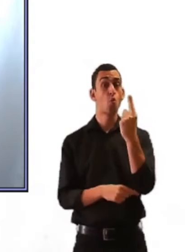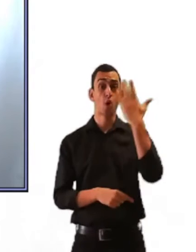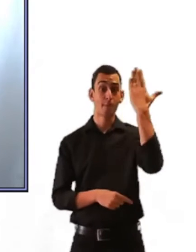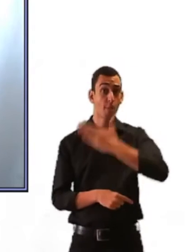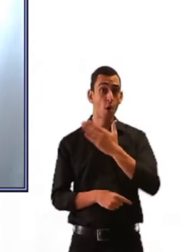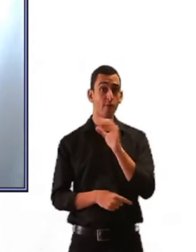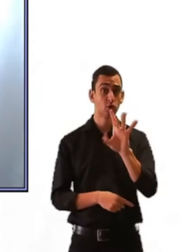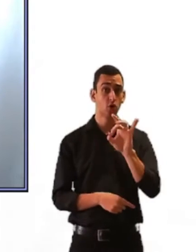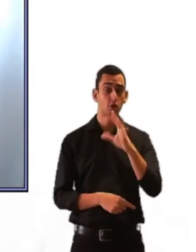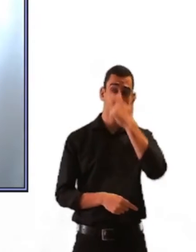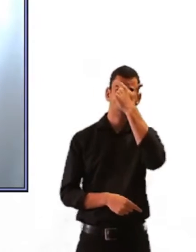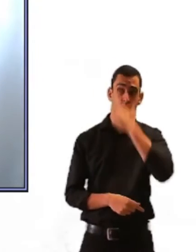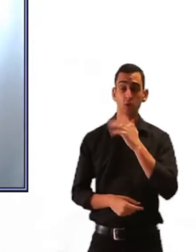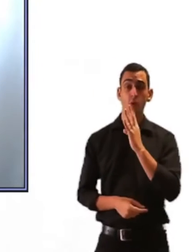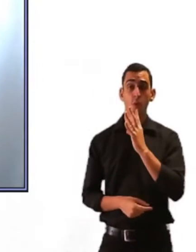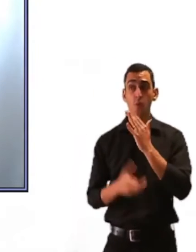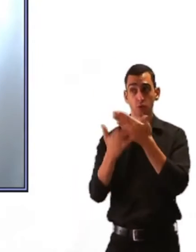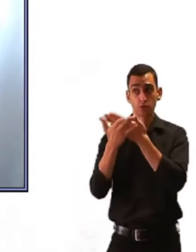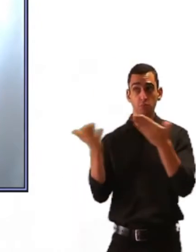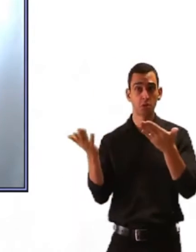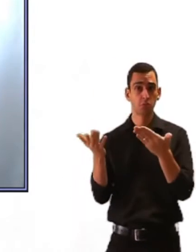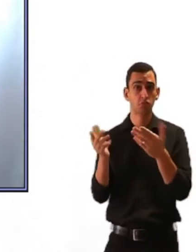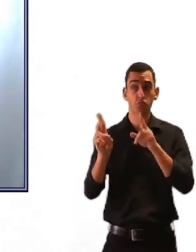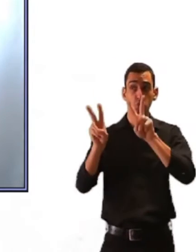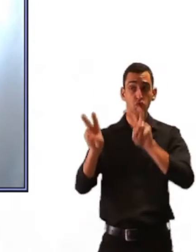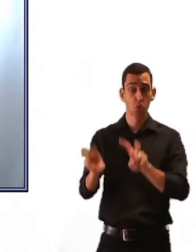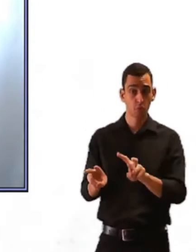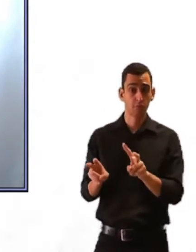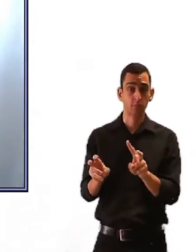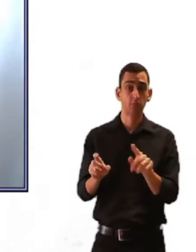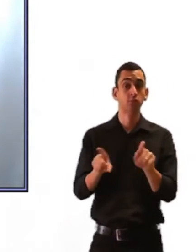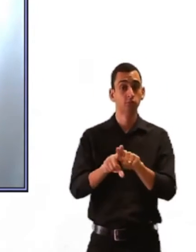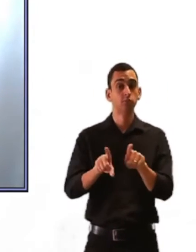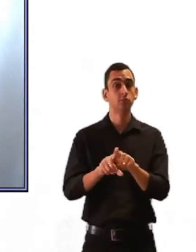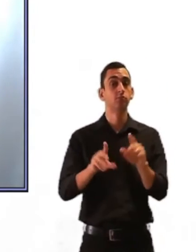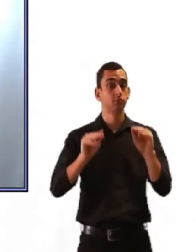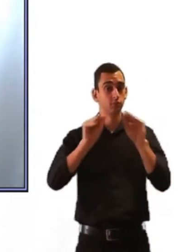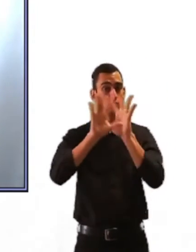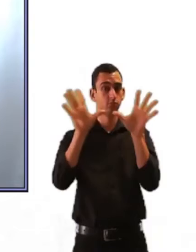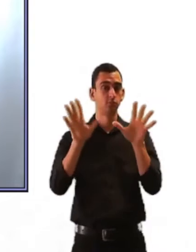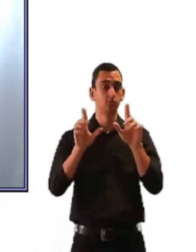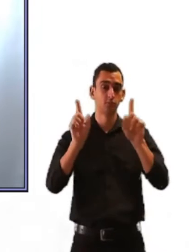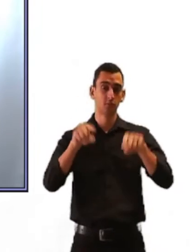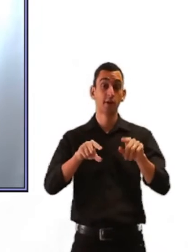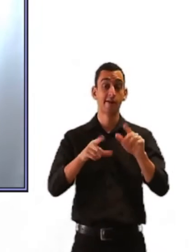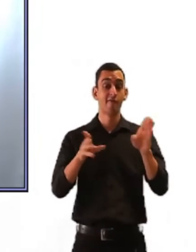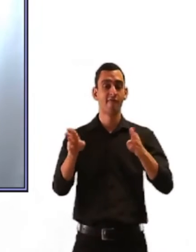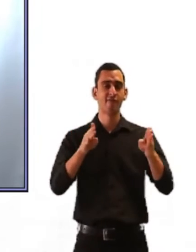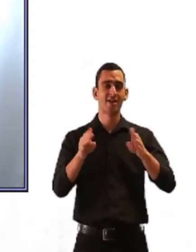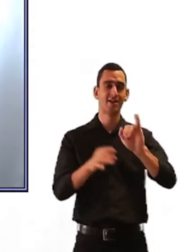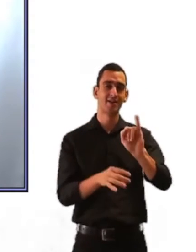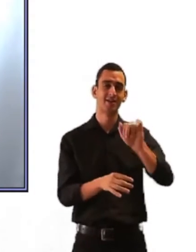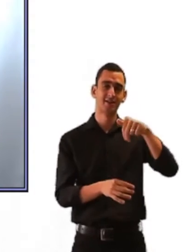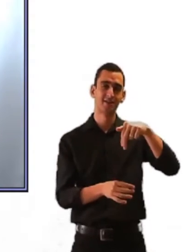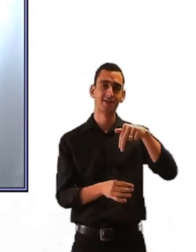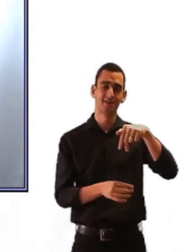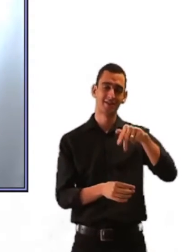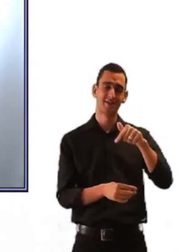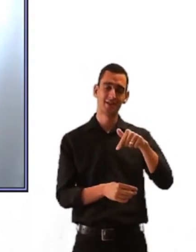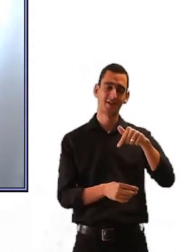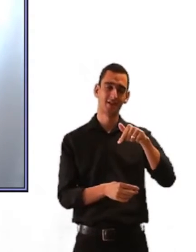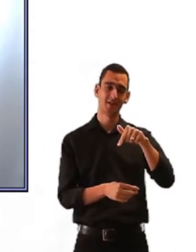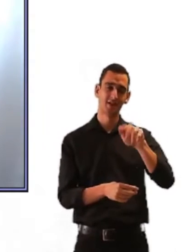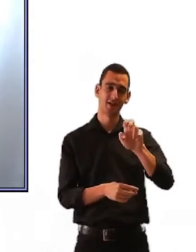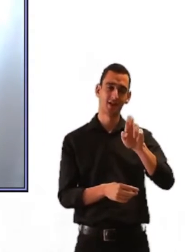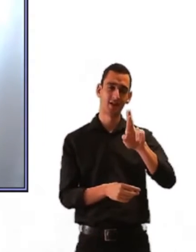né? E aí ele fala que, e deixando claro aqui, né, somente na fase do inquérito, né? Porque justamente, assim, ah,